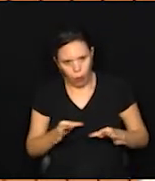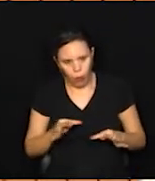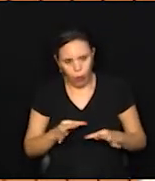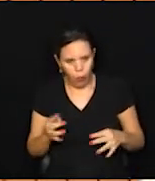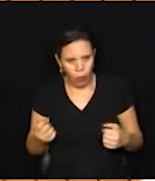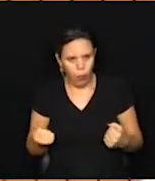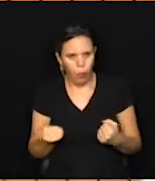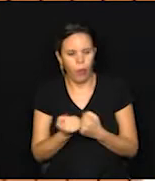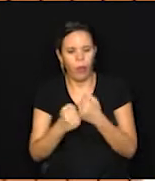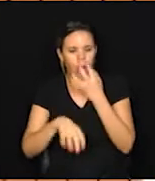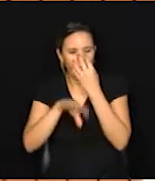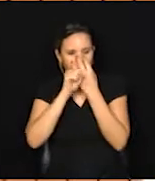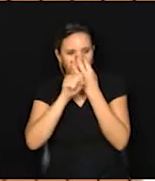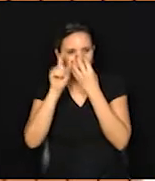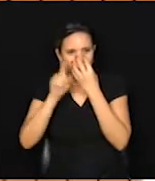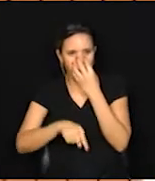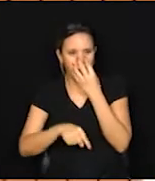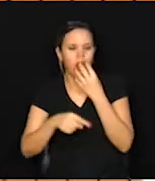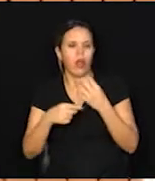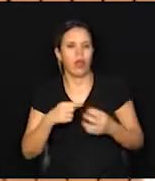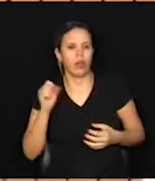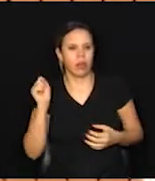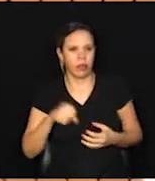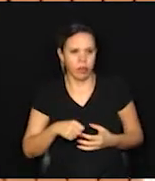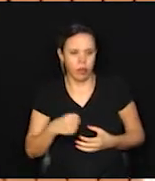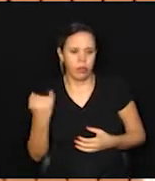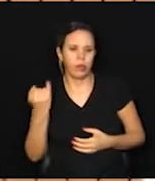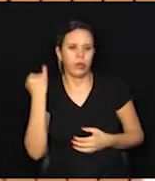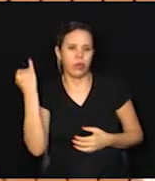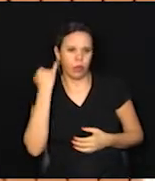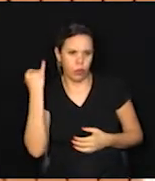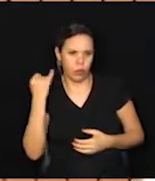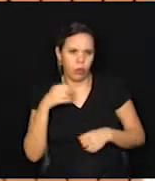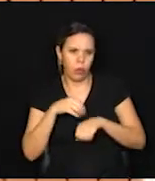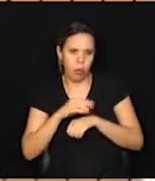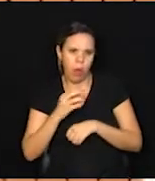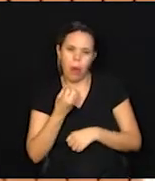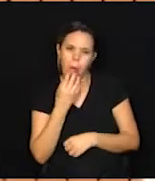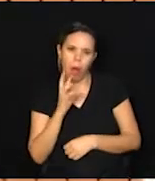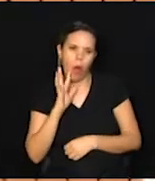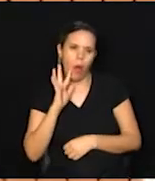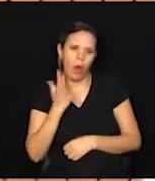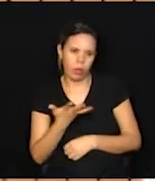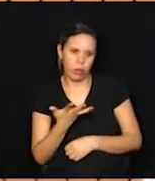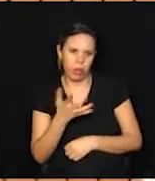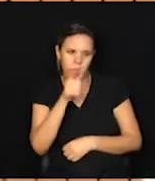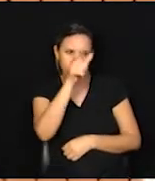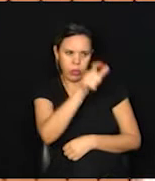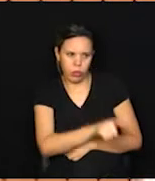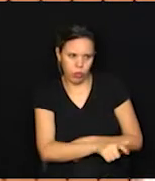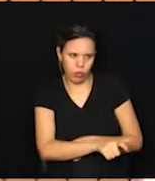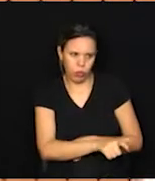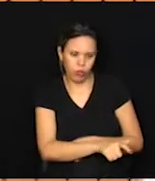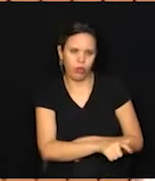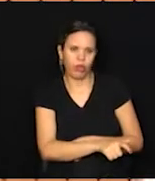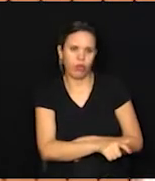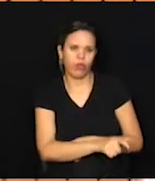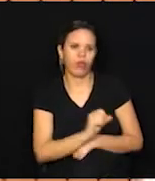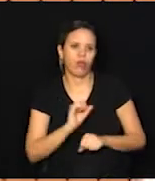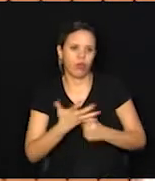né, a oxigenoterapia, ela é sim importante, traz bons resultados para a pessoa que está acometida do